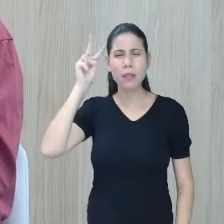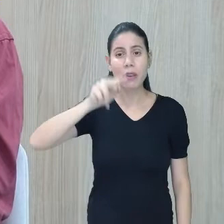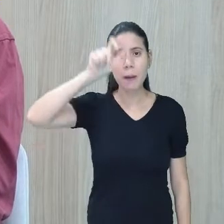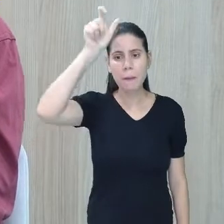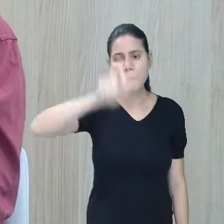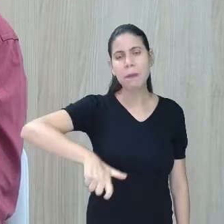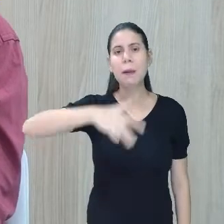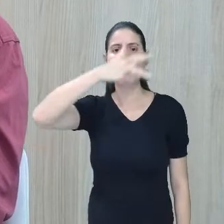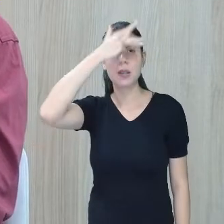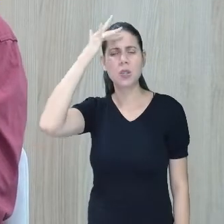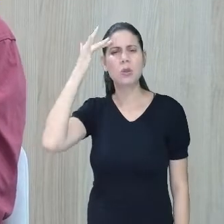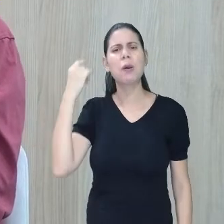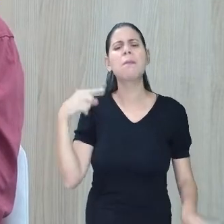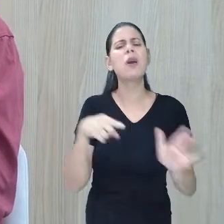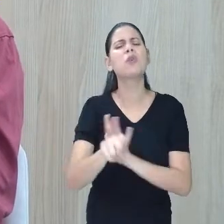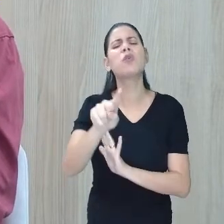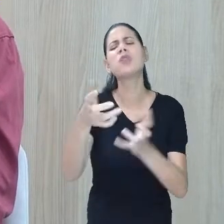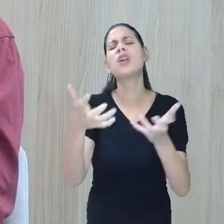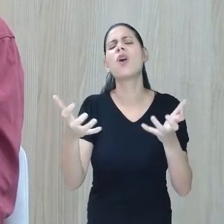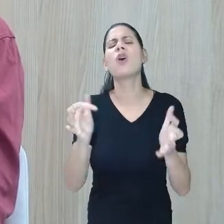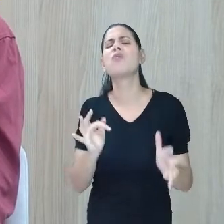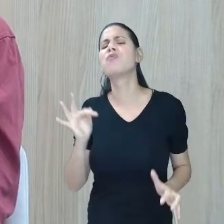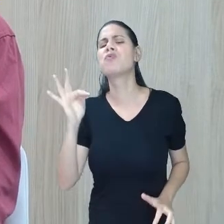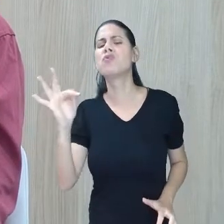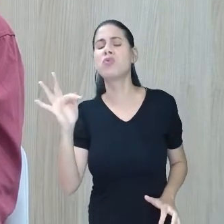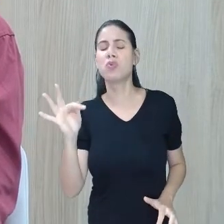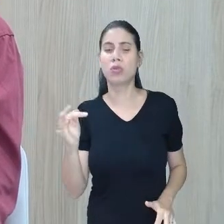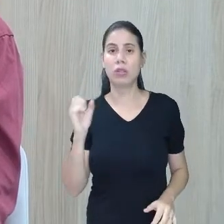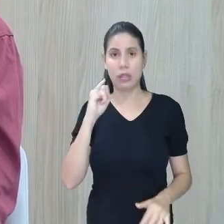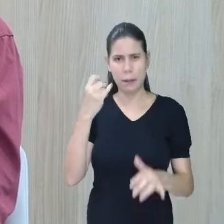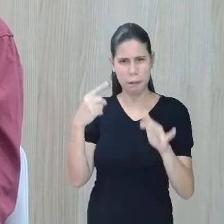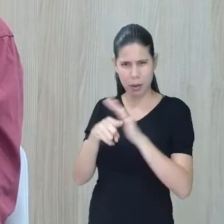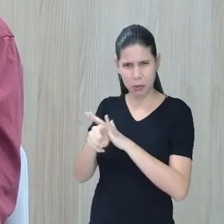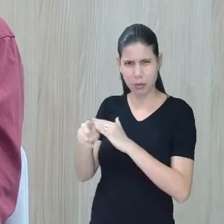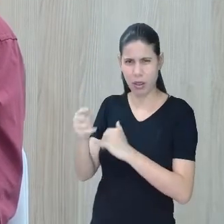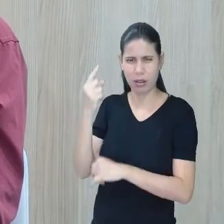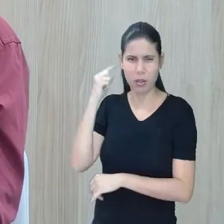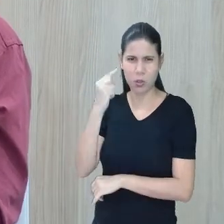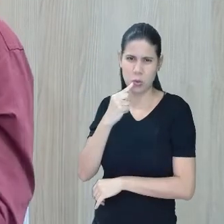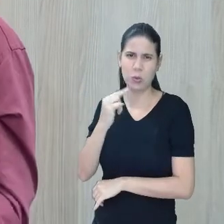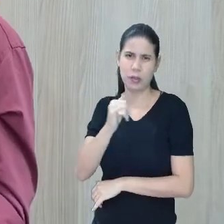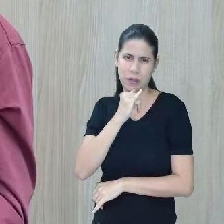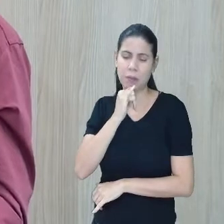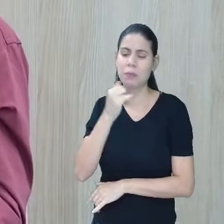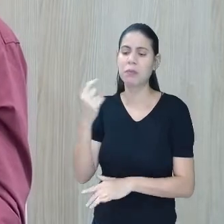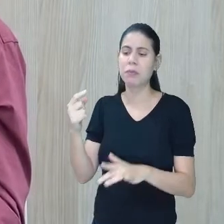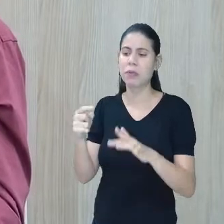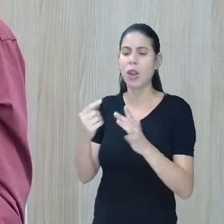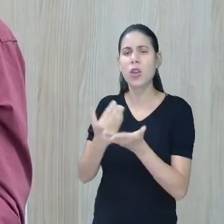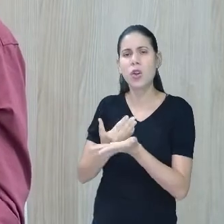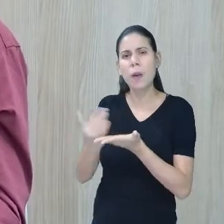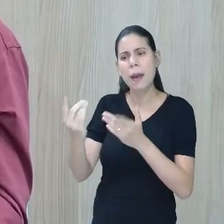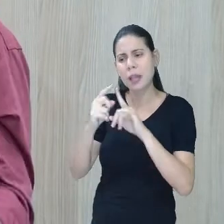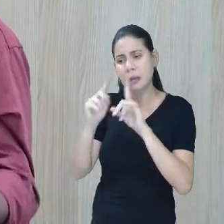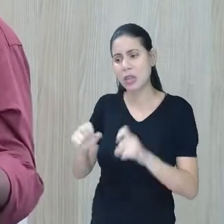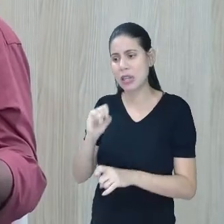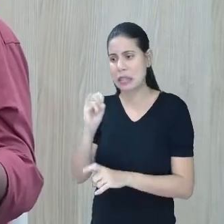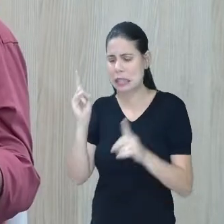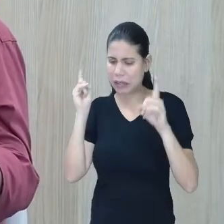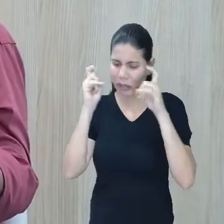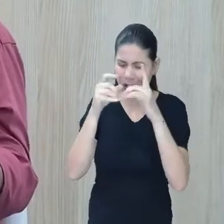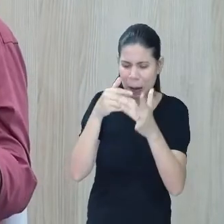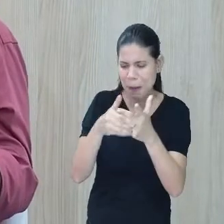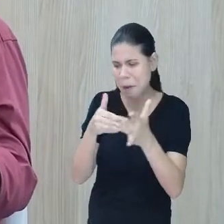vida. Eu sempre pergunto aos meninos, acontece muito com a criança surda, dele começar um projeto e se tiver dificuldade, tiver que